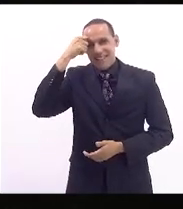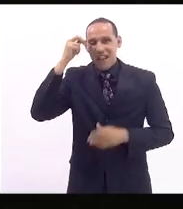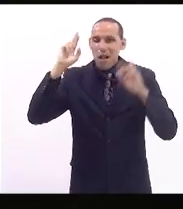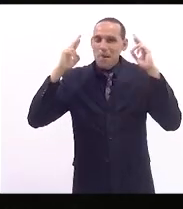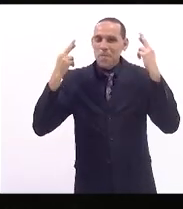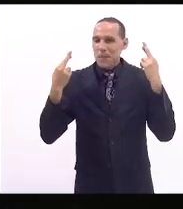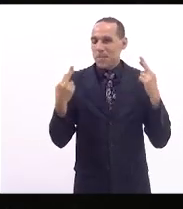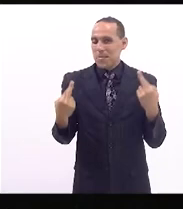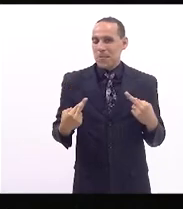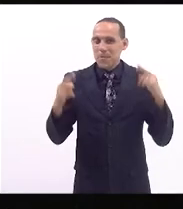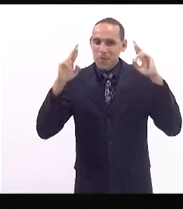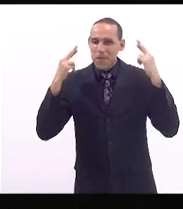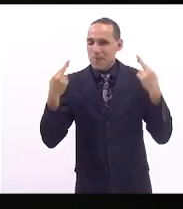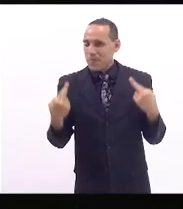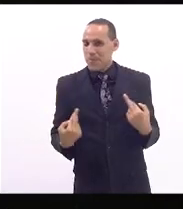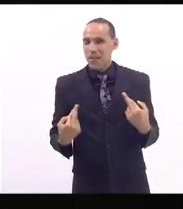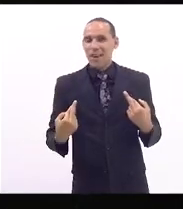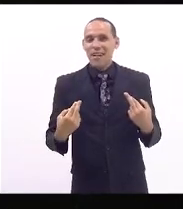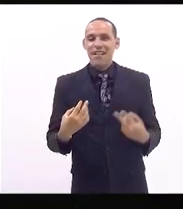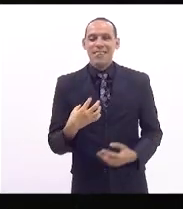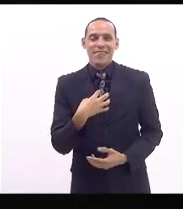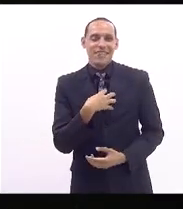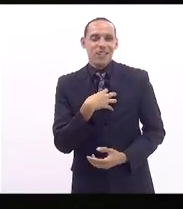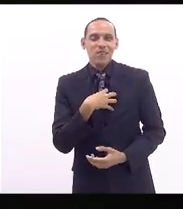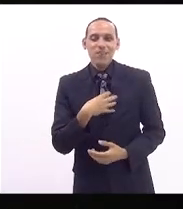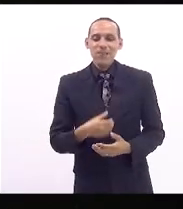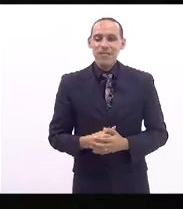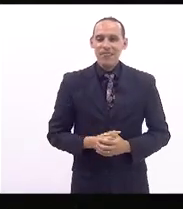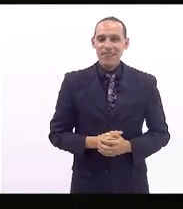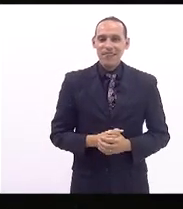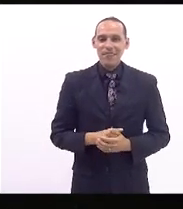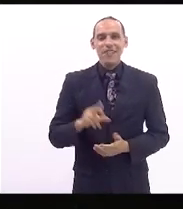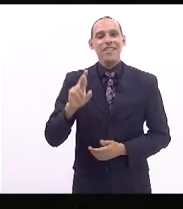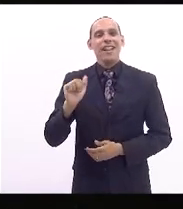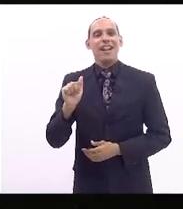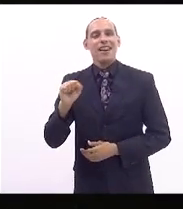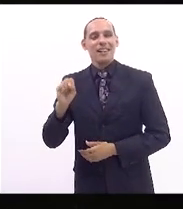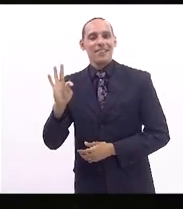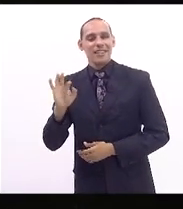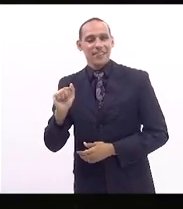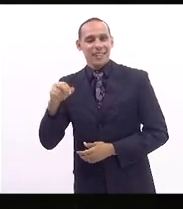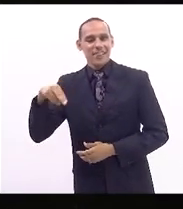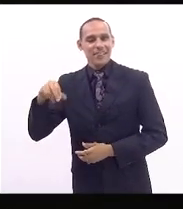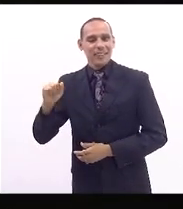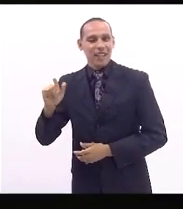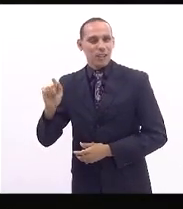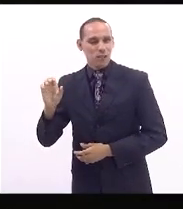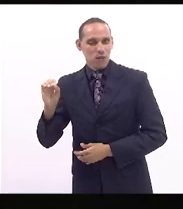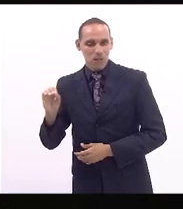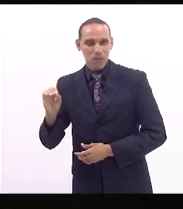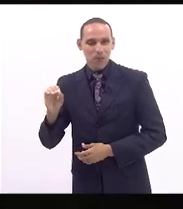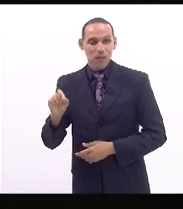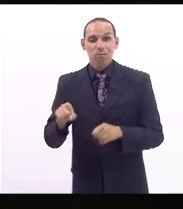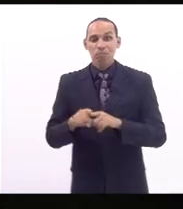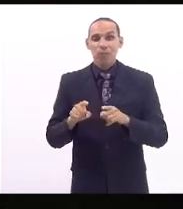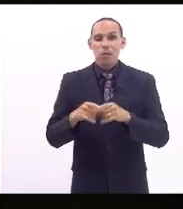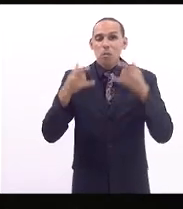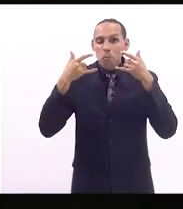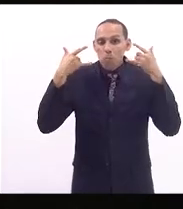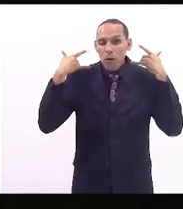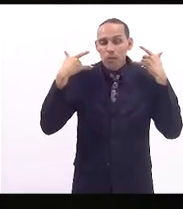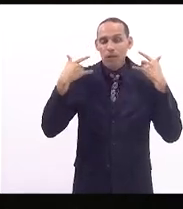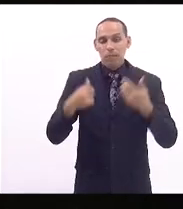tranças chegou a Rasta nagô e usando